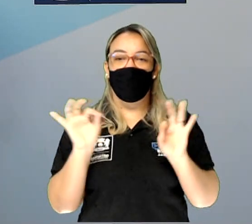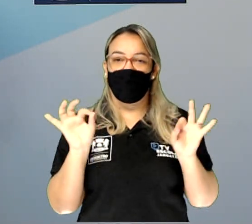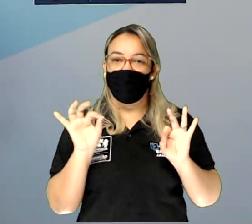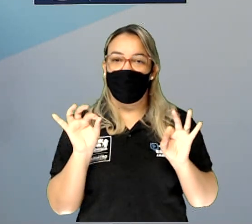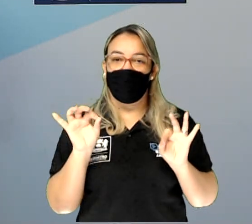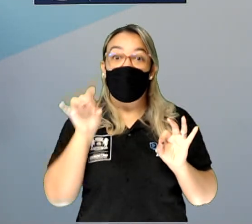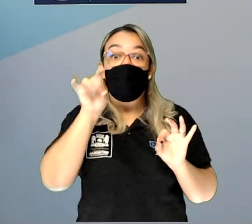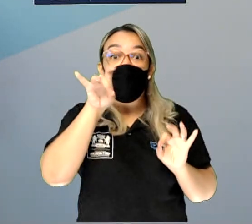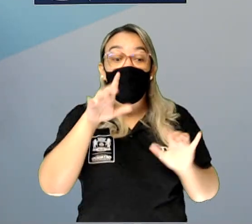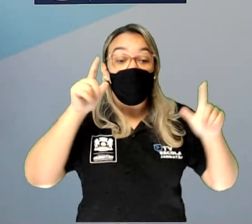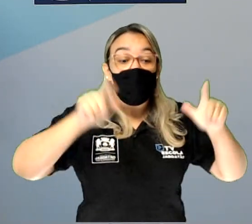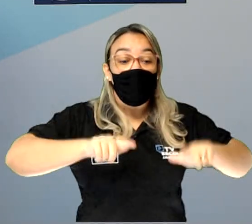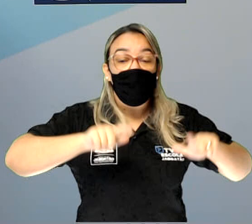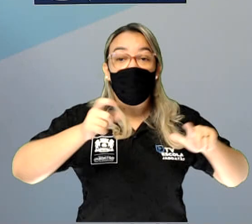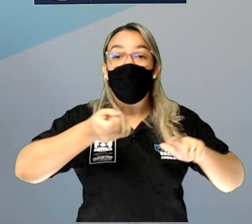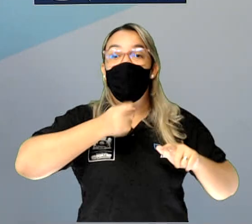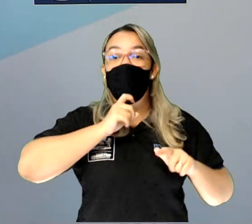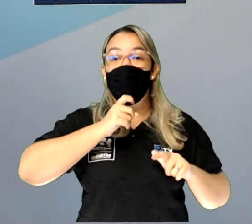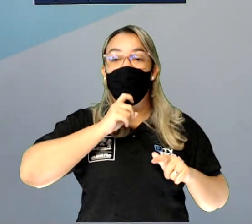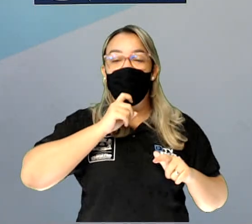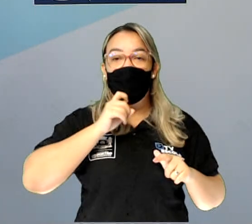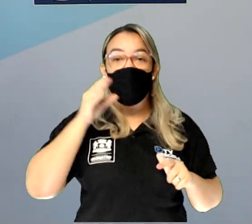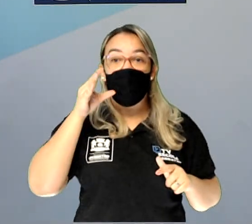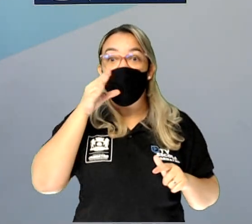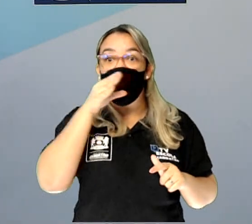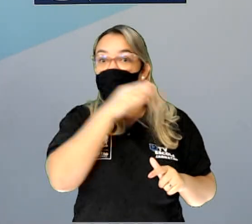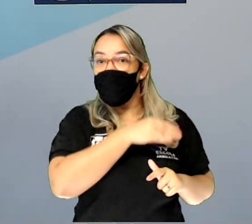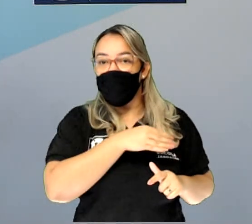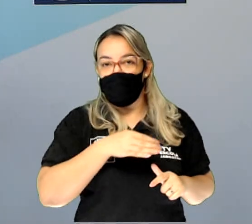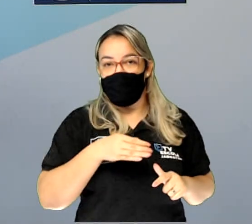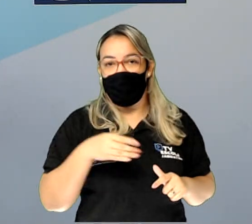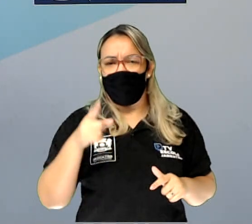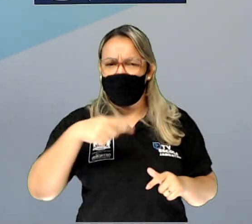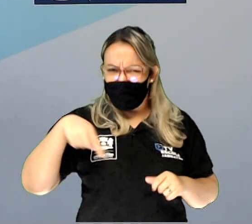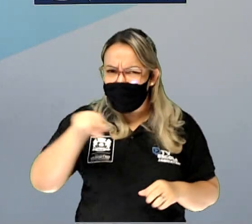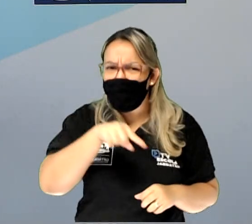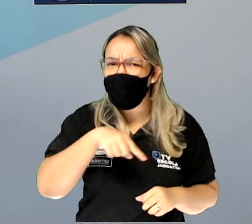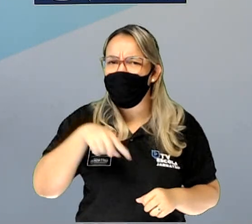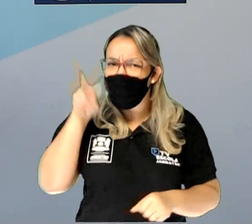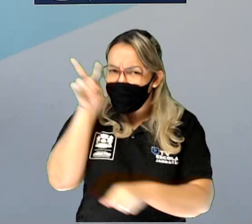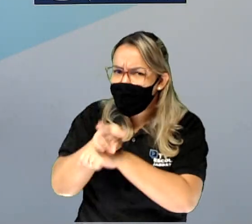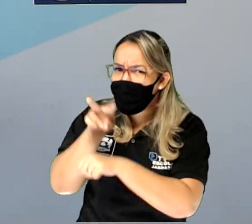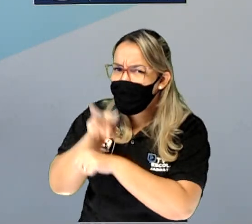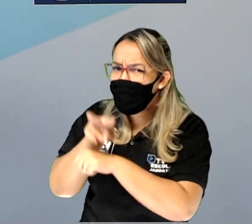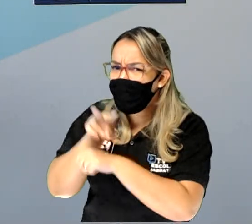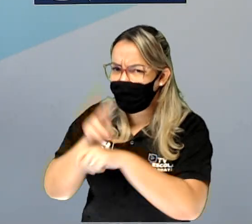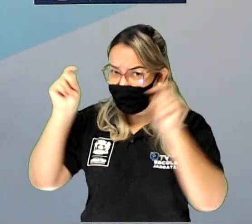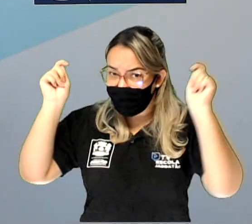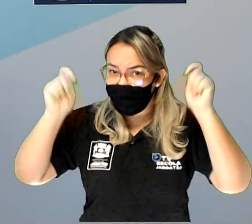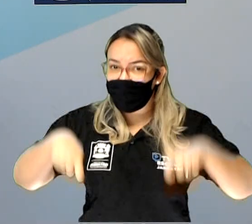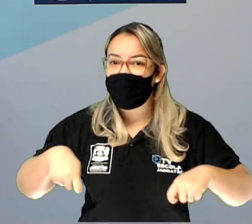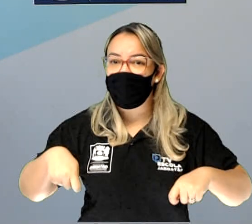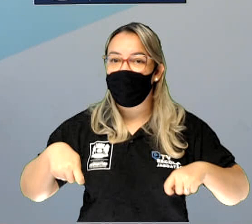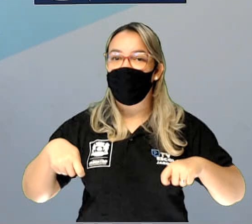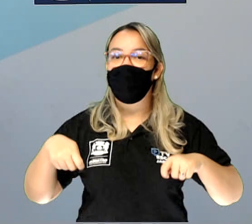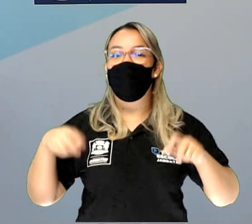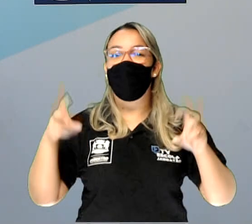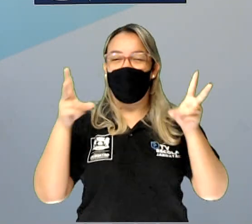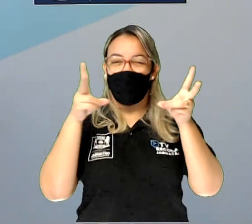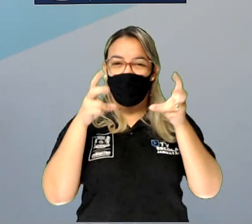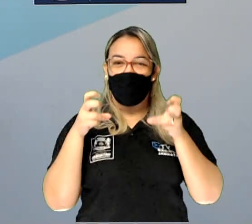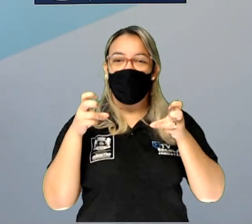animal? Não. Então, assim, será que nós estamos preservando essa biodiversidade? Observem